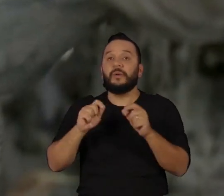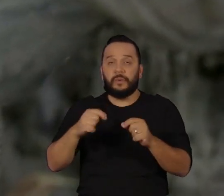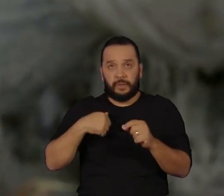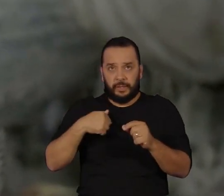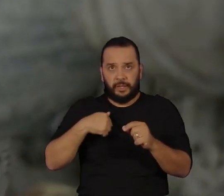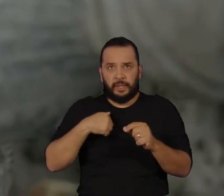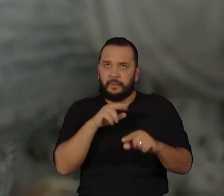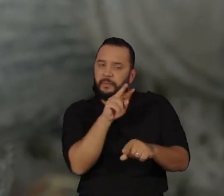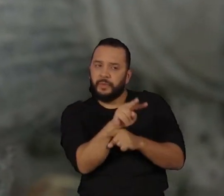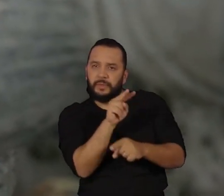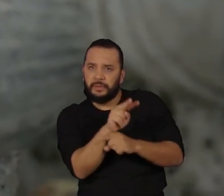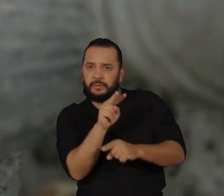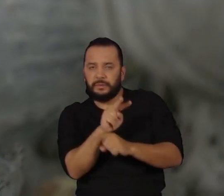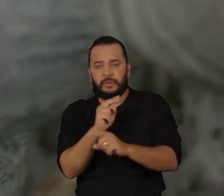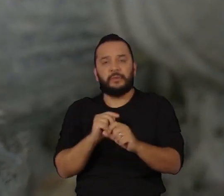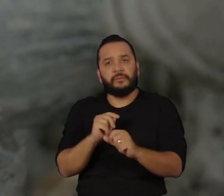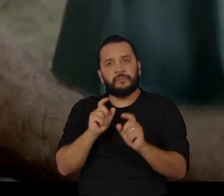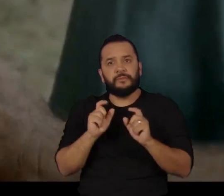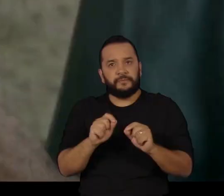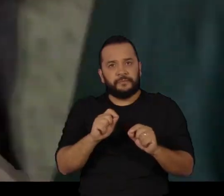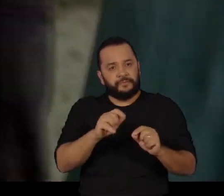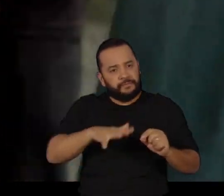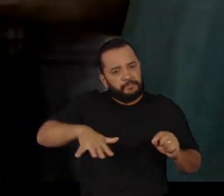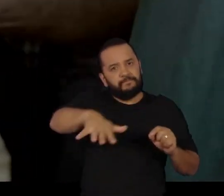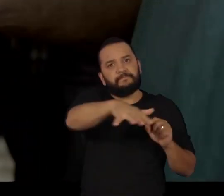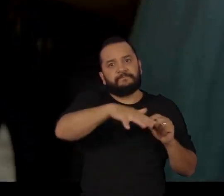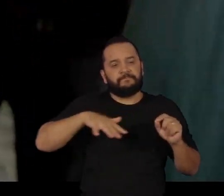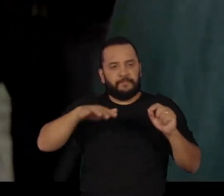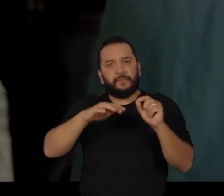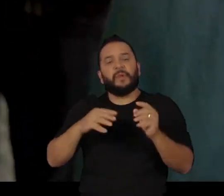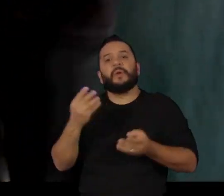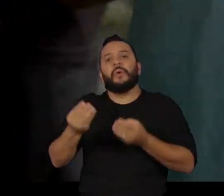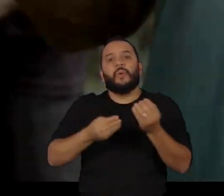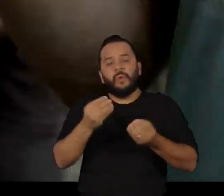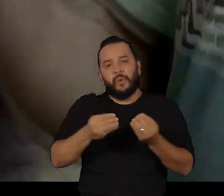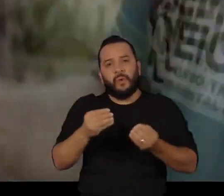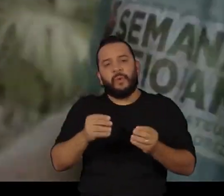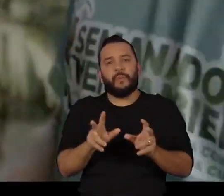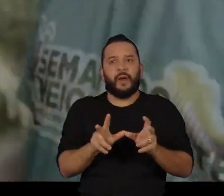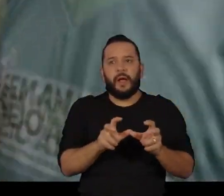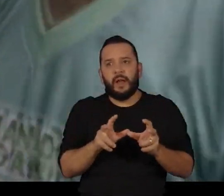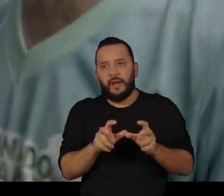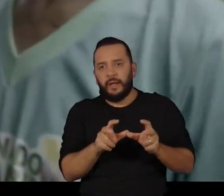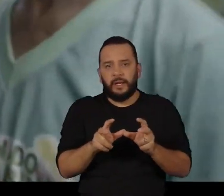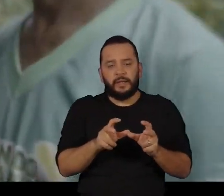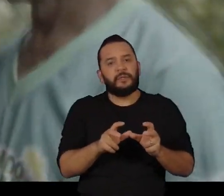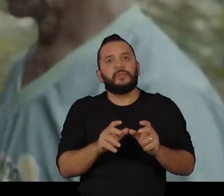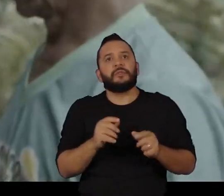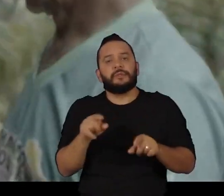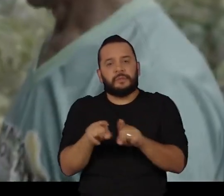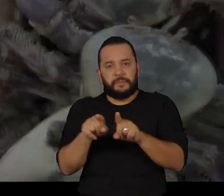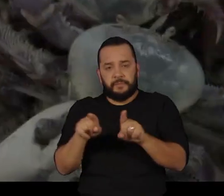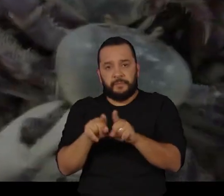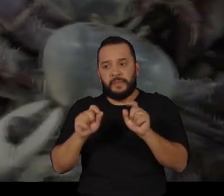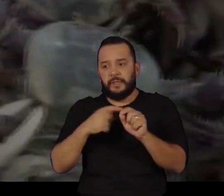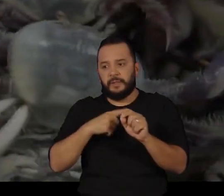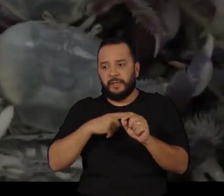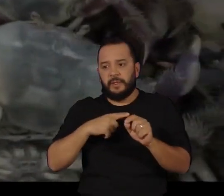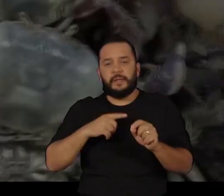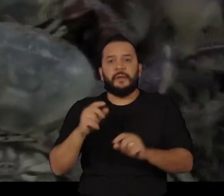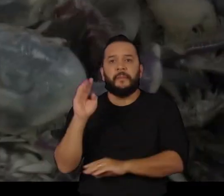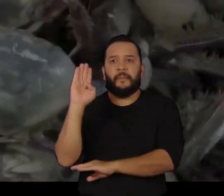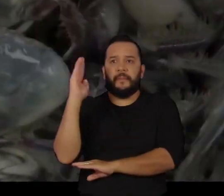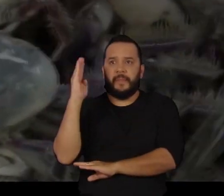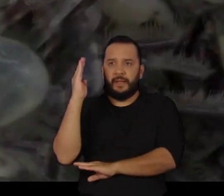trouxesse questões ambientais relevantes, como a pesca do caranguejo, como o corte de madeira, voltado principalmente para